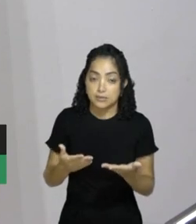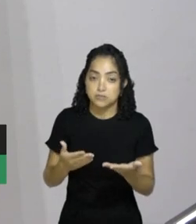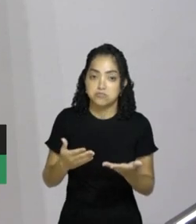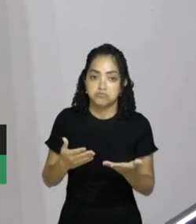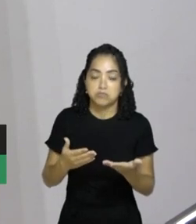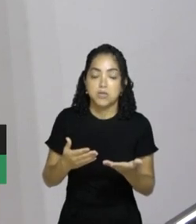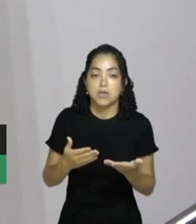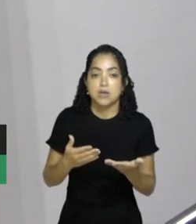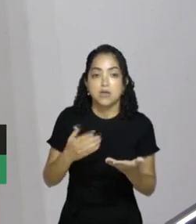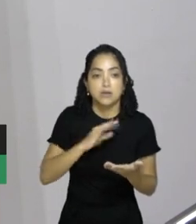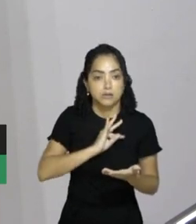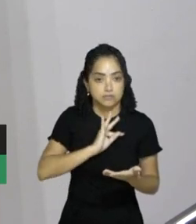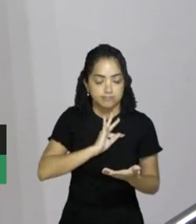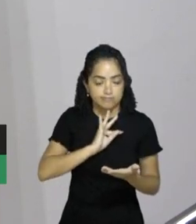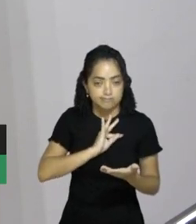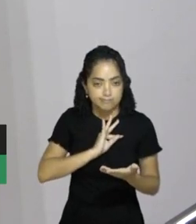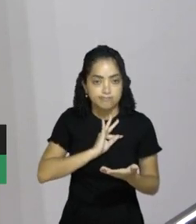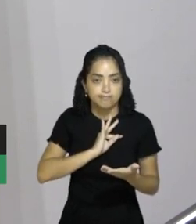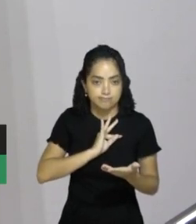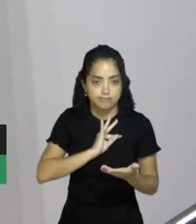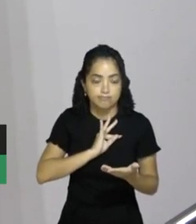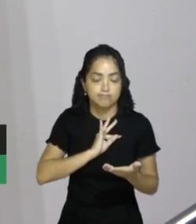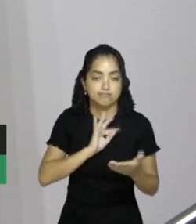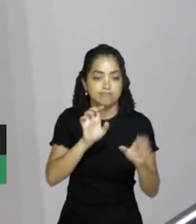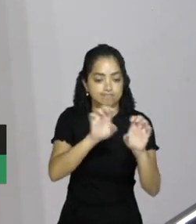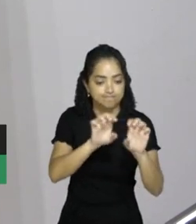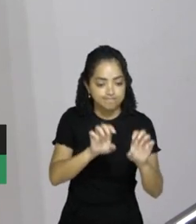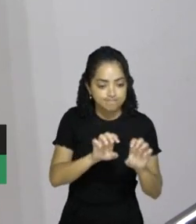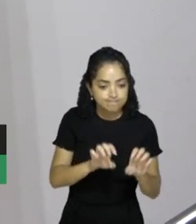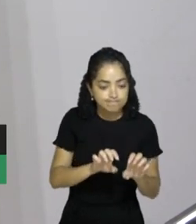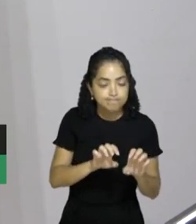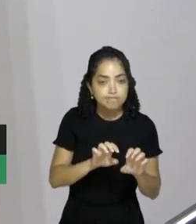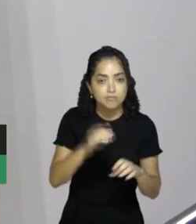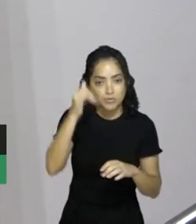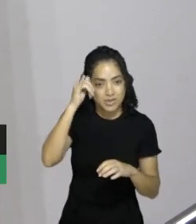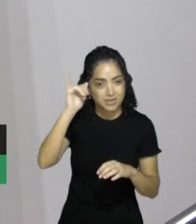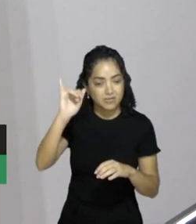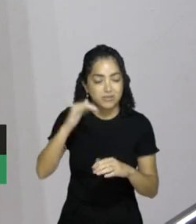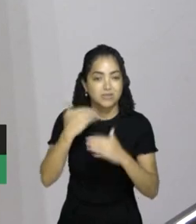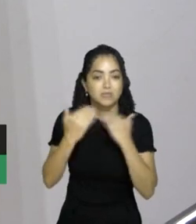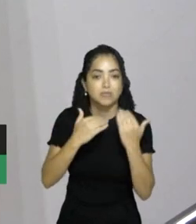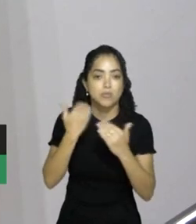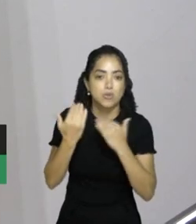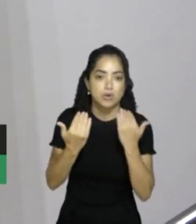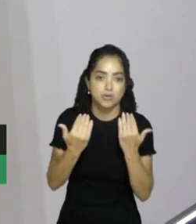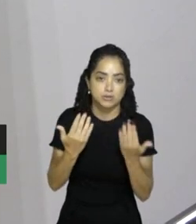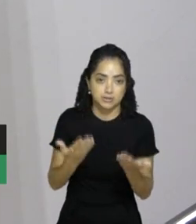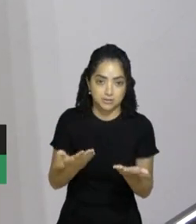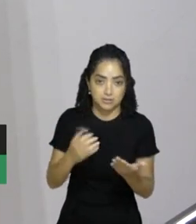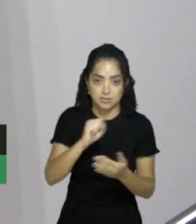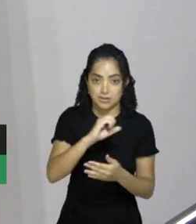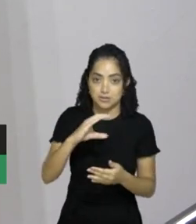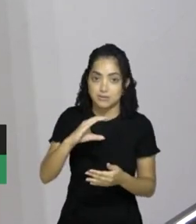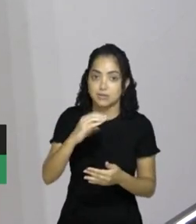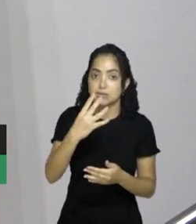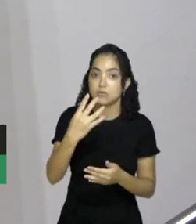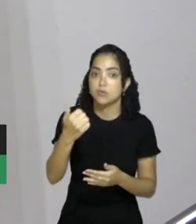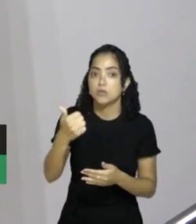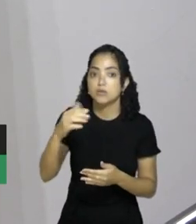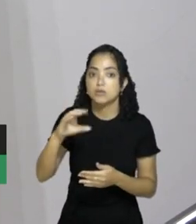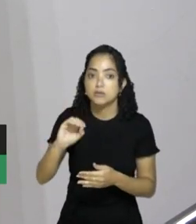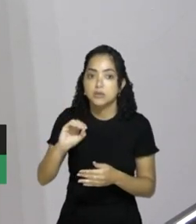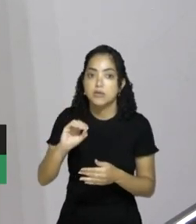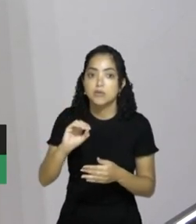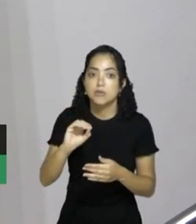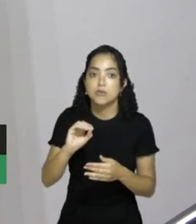a levar os técnicos lá da secretaria de infraestrutura para a gente evitar mais mortes que aconteçam né c410 que a gente apelidou